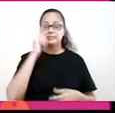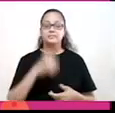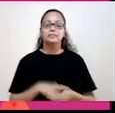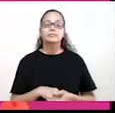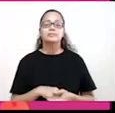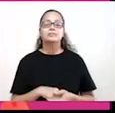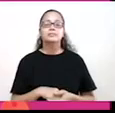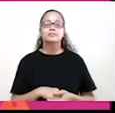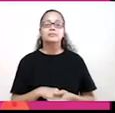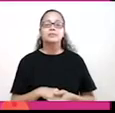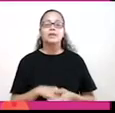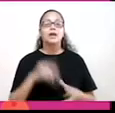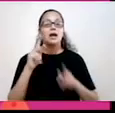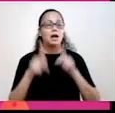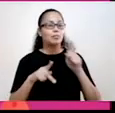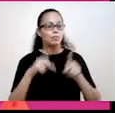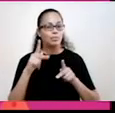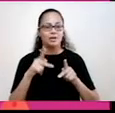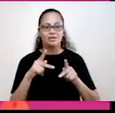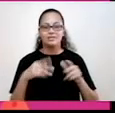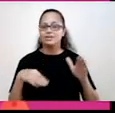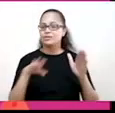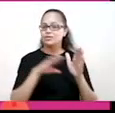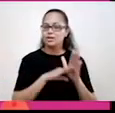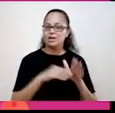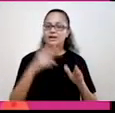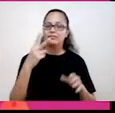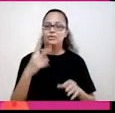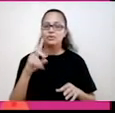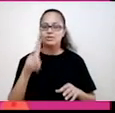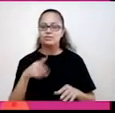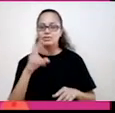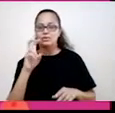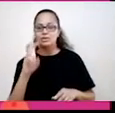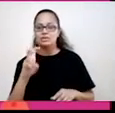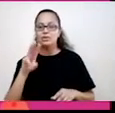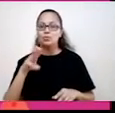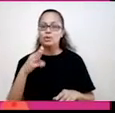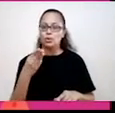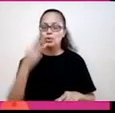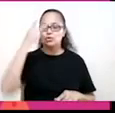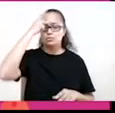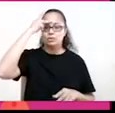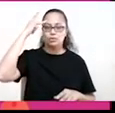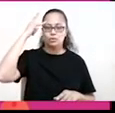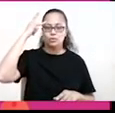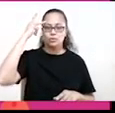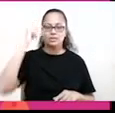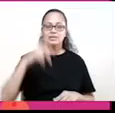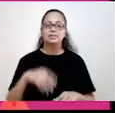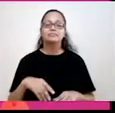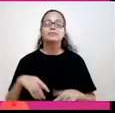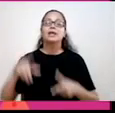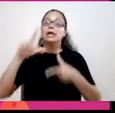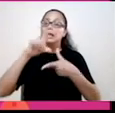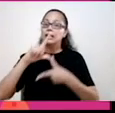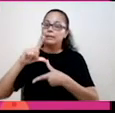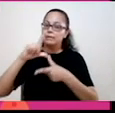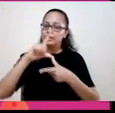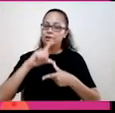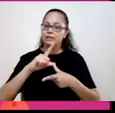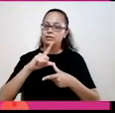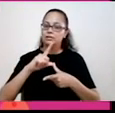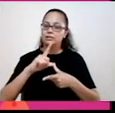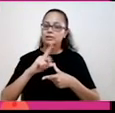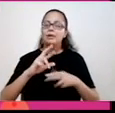Nas possessões, a população não chegava a 2,5 milhões de habitantes, somando todas as possessões. E na América Latina nós temos aí